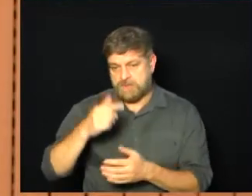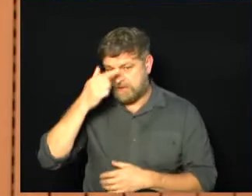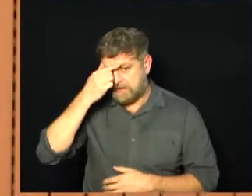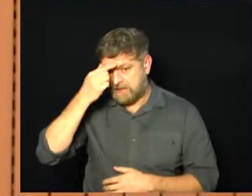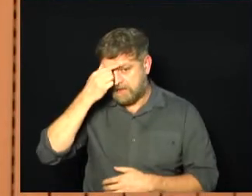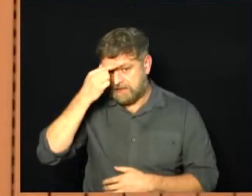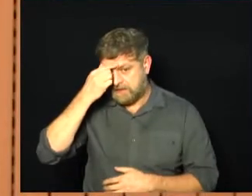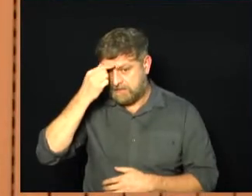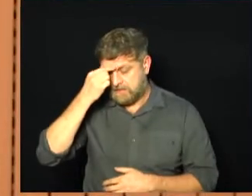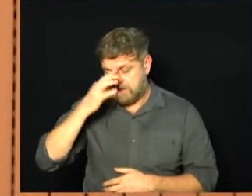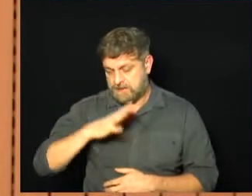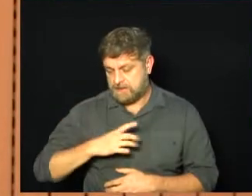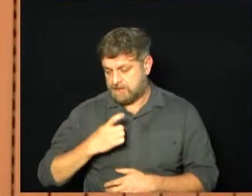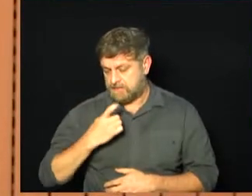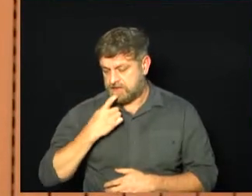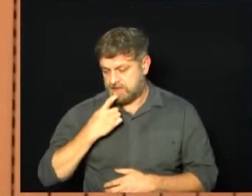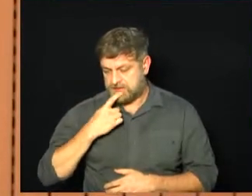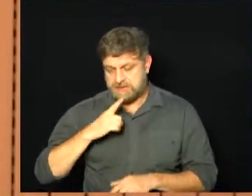CCLA.